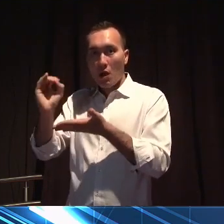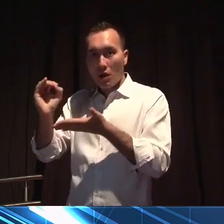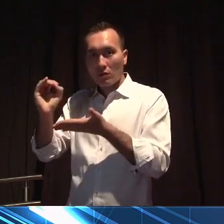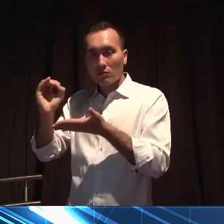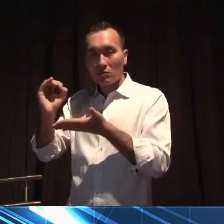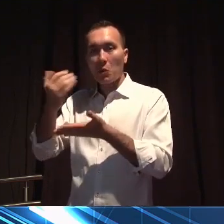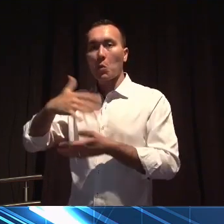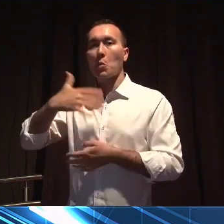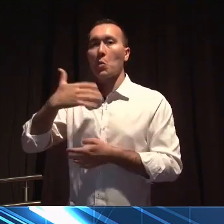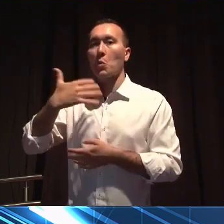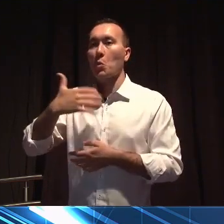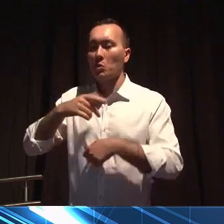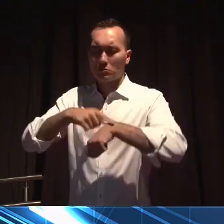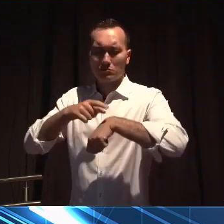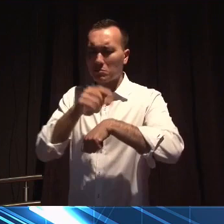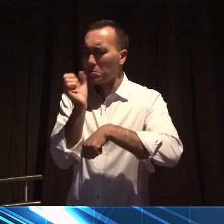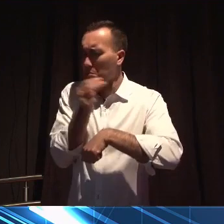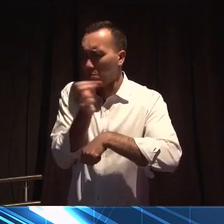tocar aqui, né?